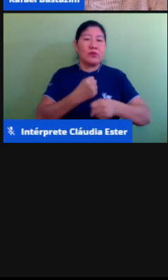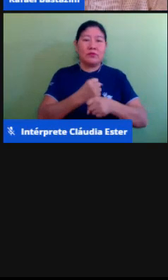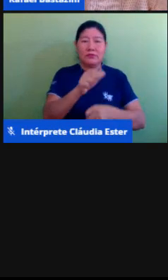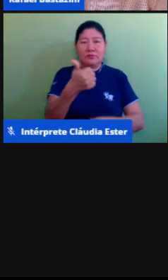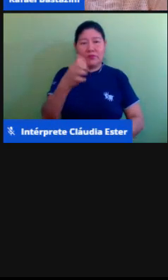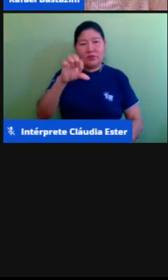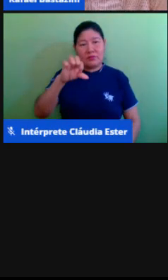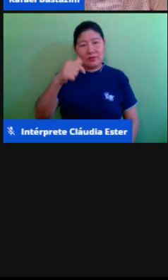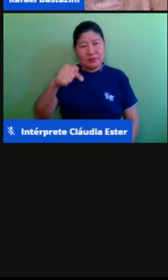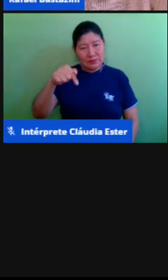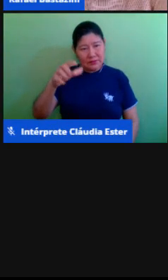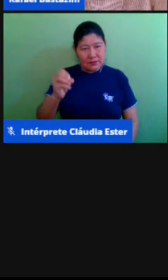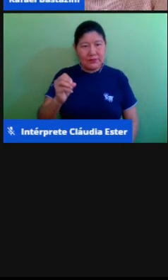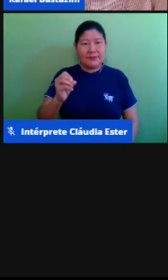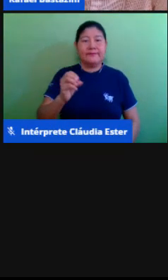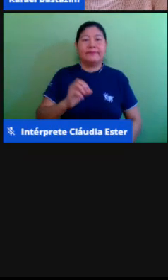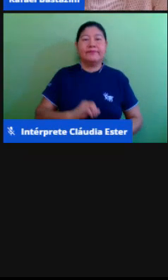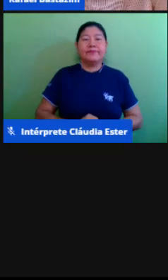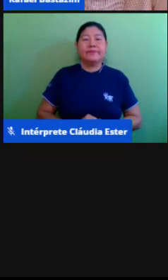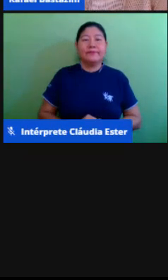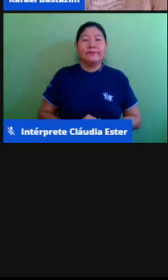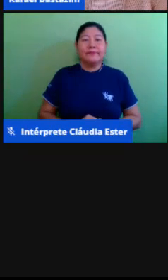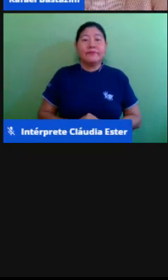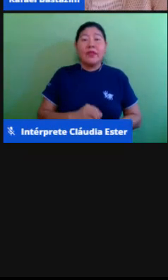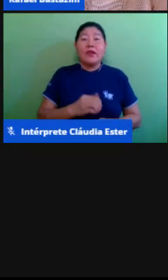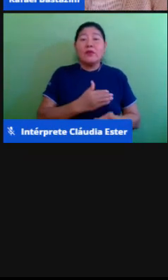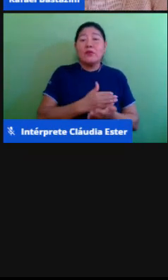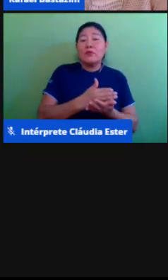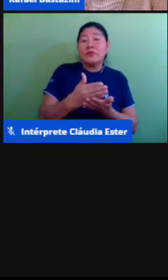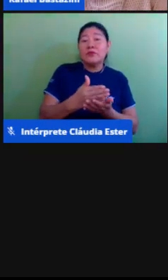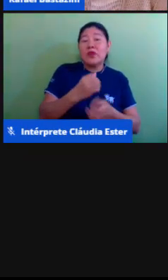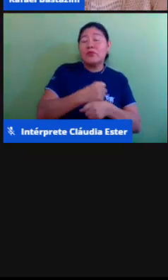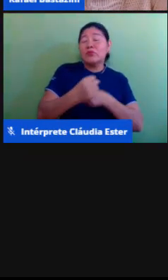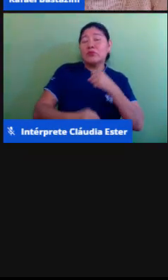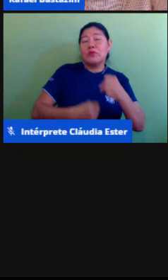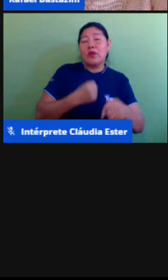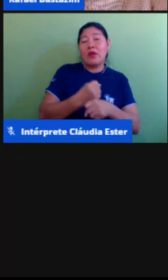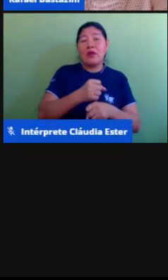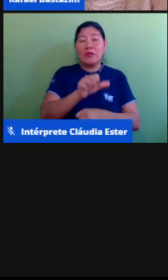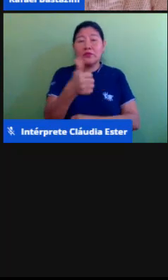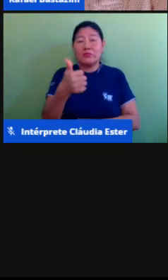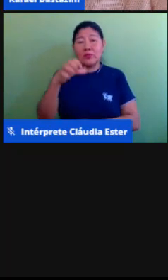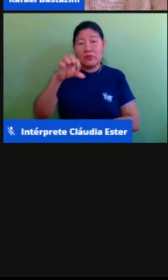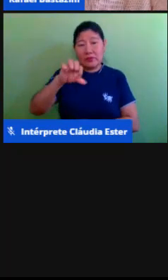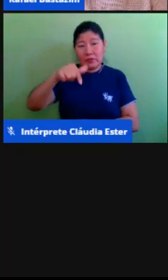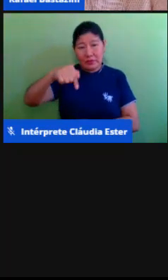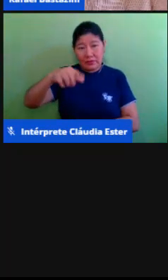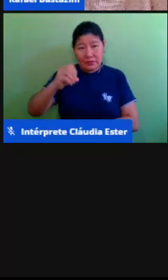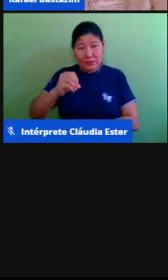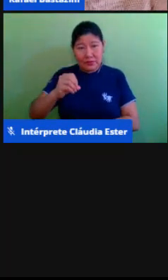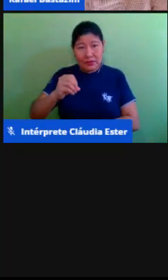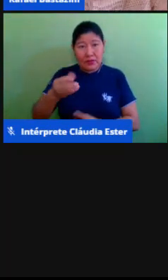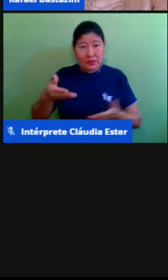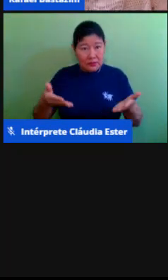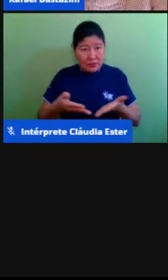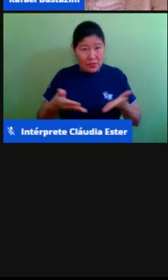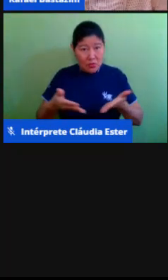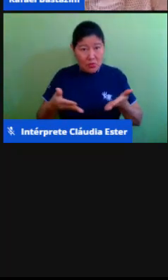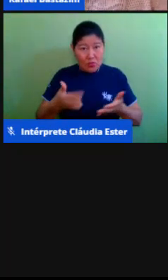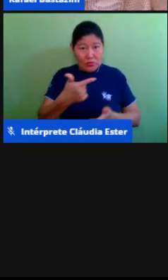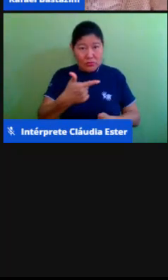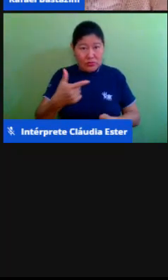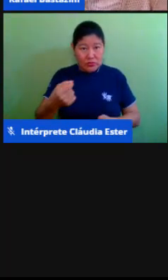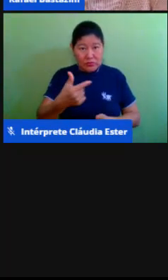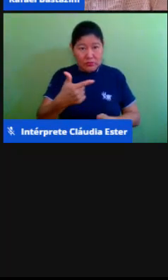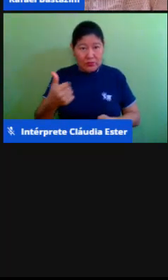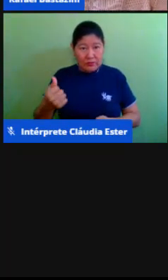próximo slide. De 1970 até o presente, nós vamos ter mudanças fundamentais,